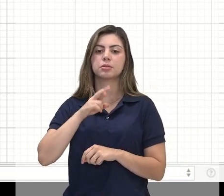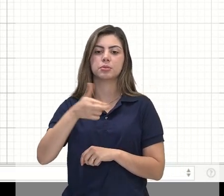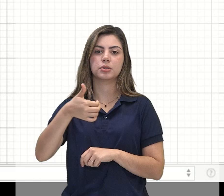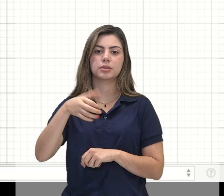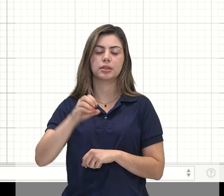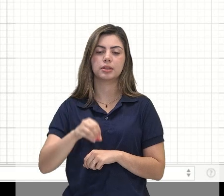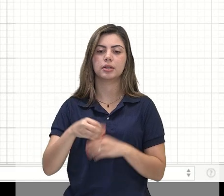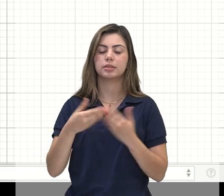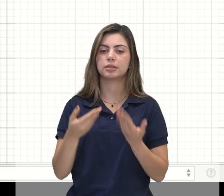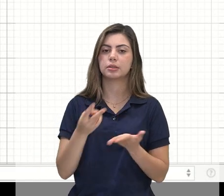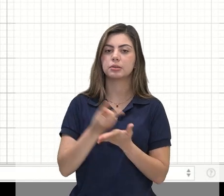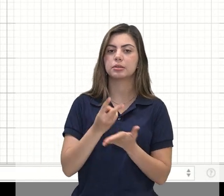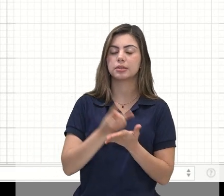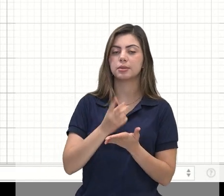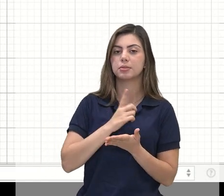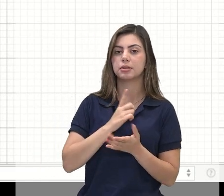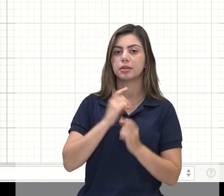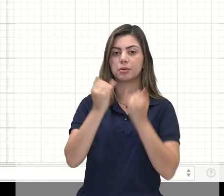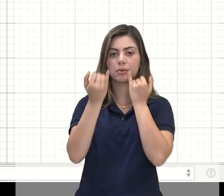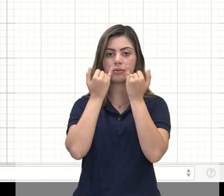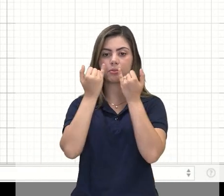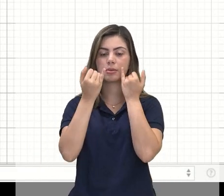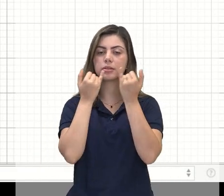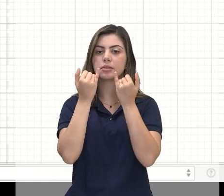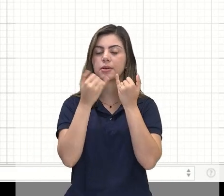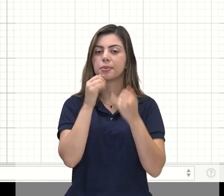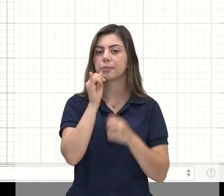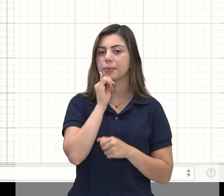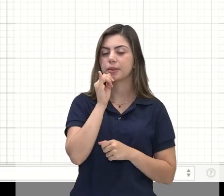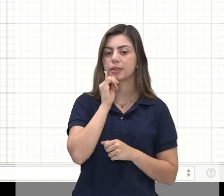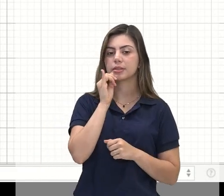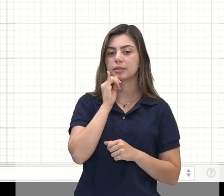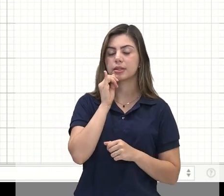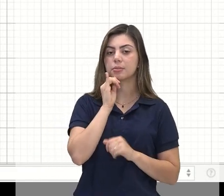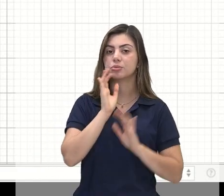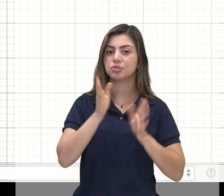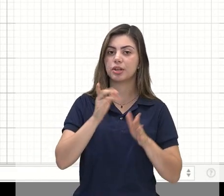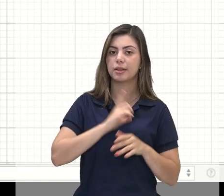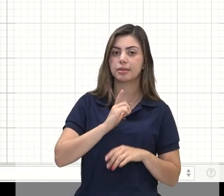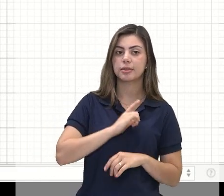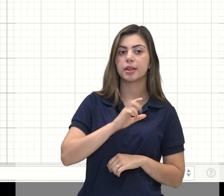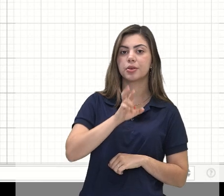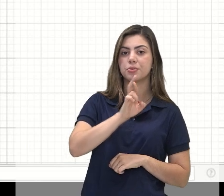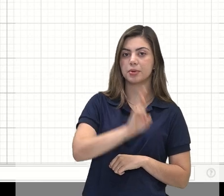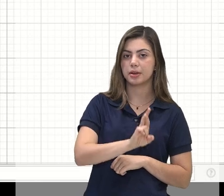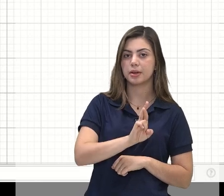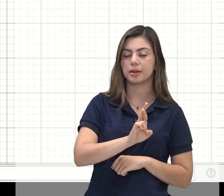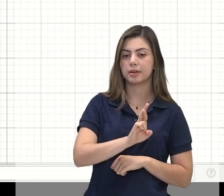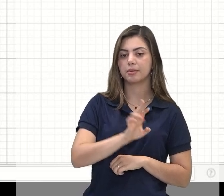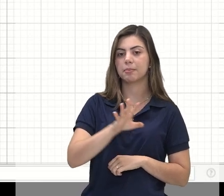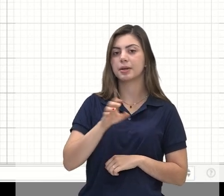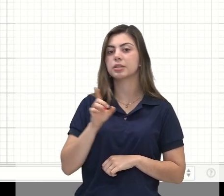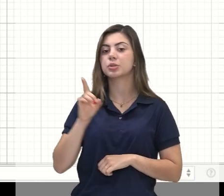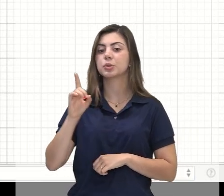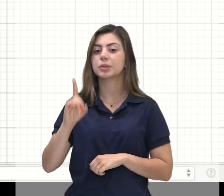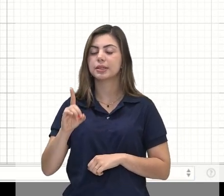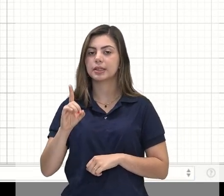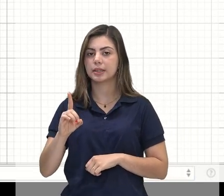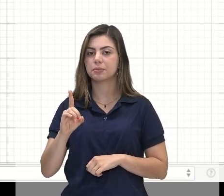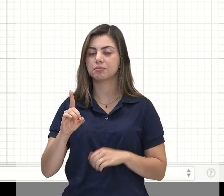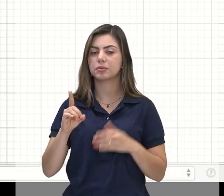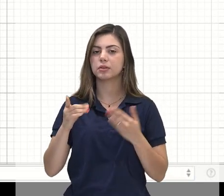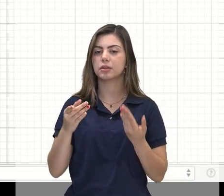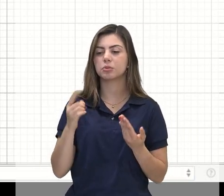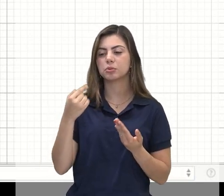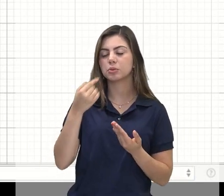uma informação e uma questão no qual foi dado o valor do diâmetro, necessariamente